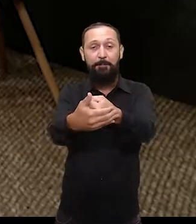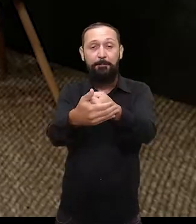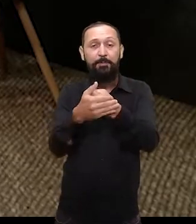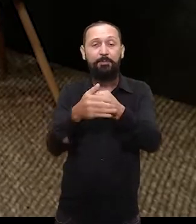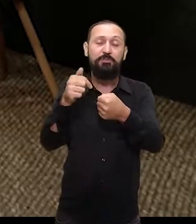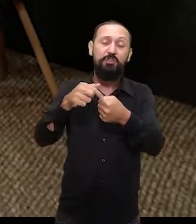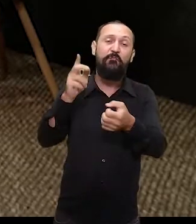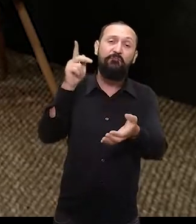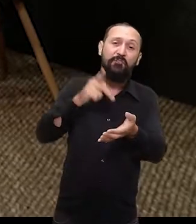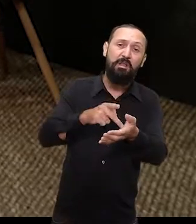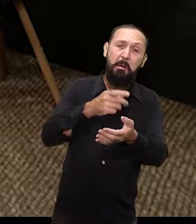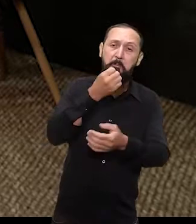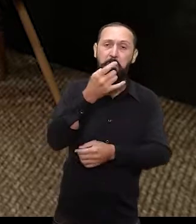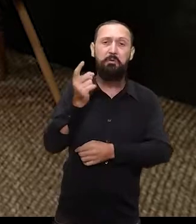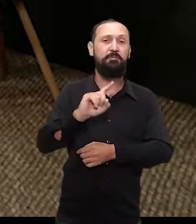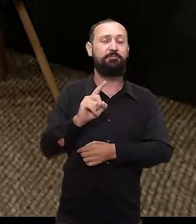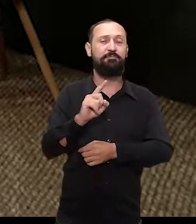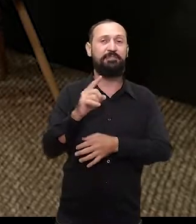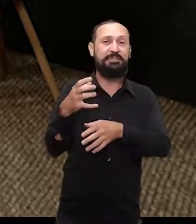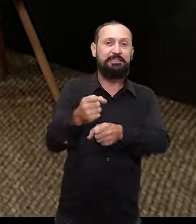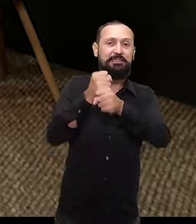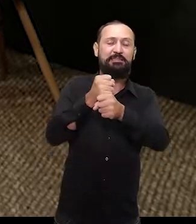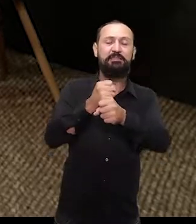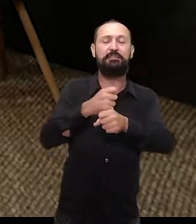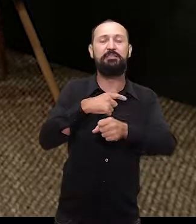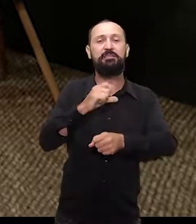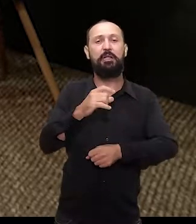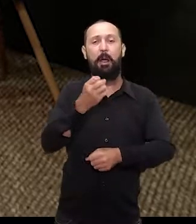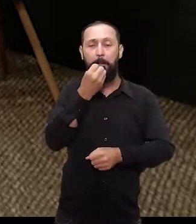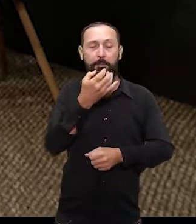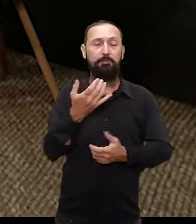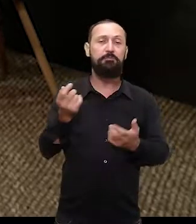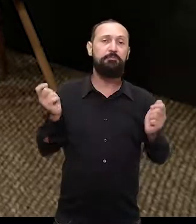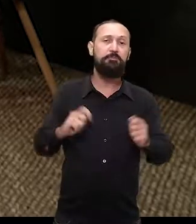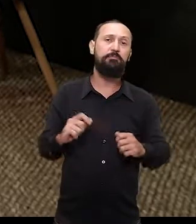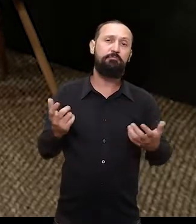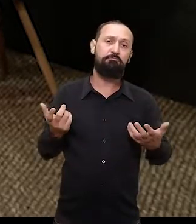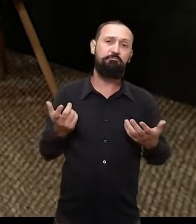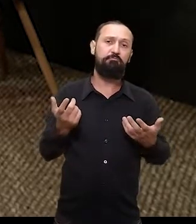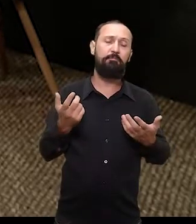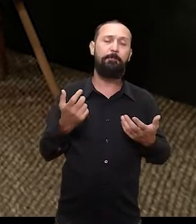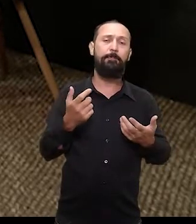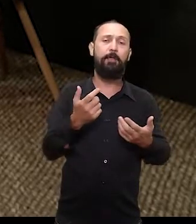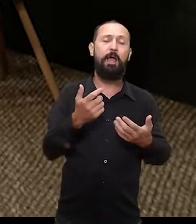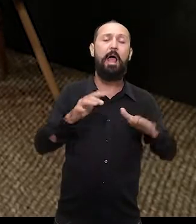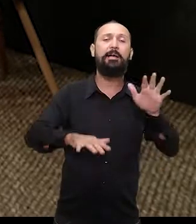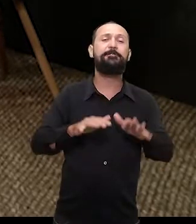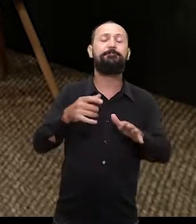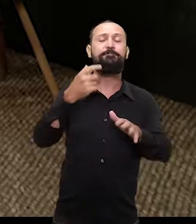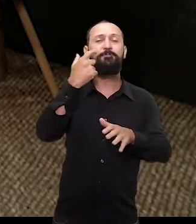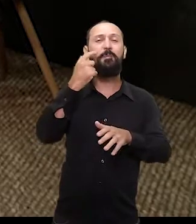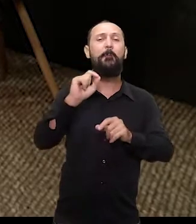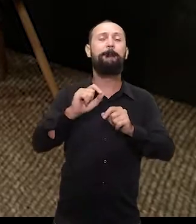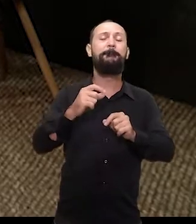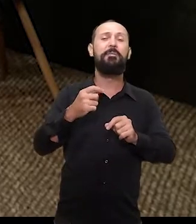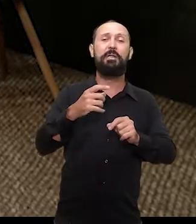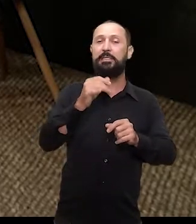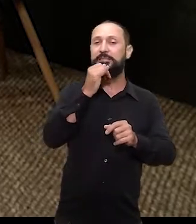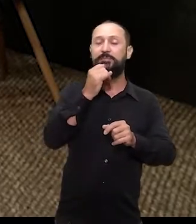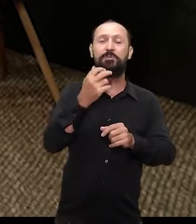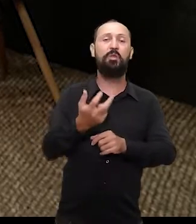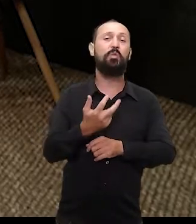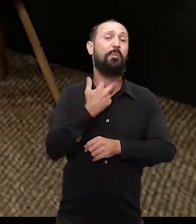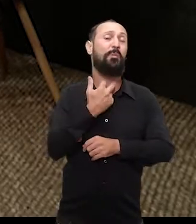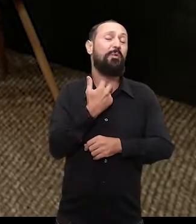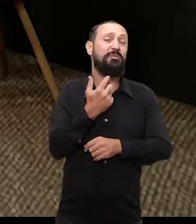e na minha opinião ela tem toda eficácia na maioria dos casos nós não podemos tratar isso os casos que não dão certo